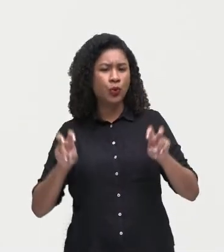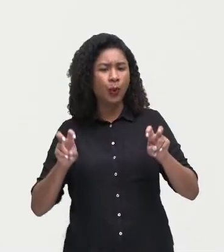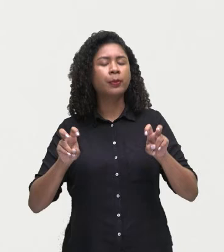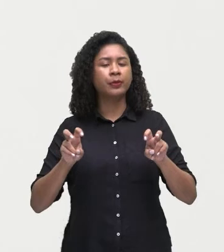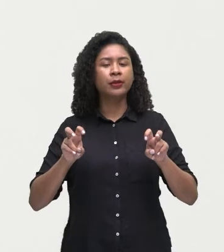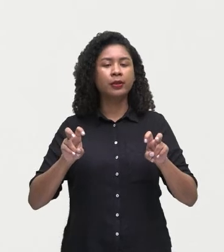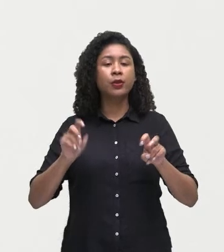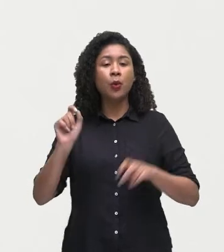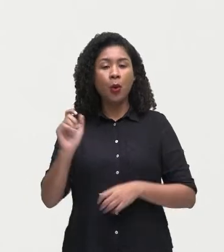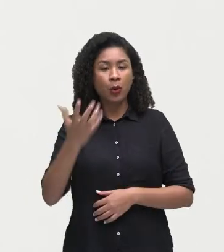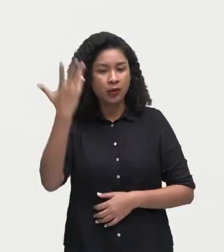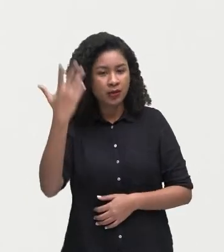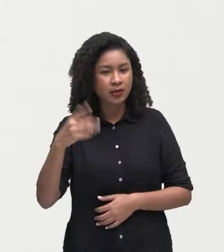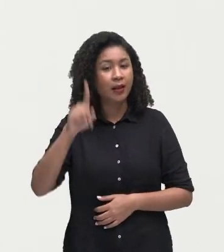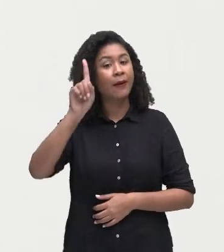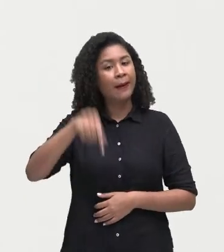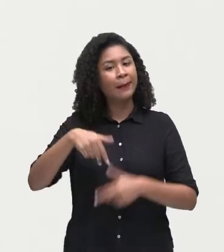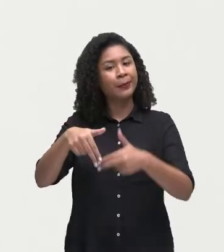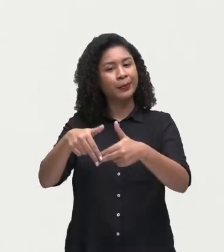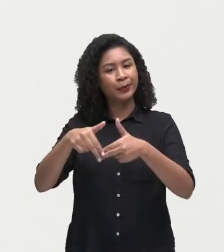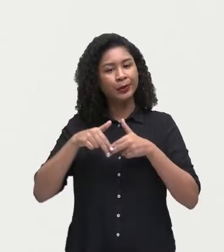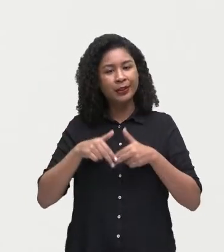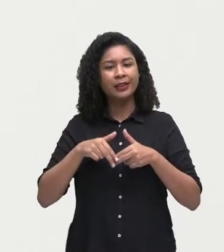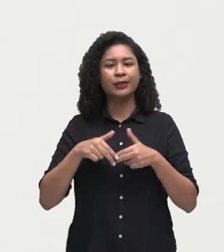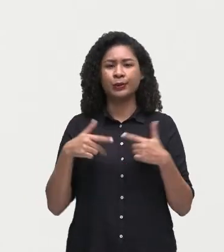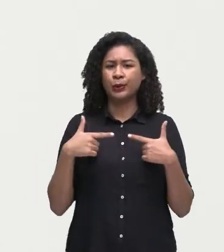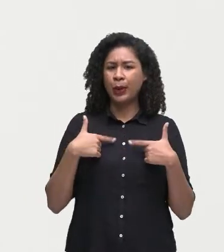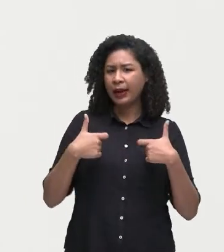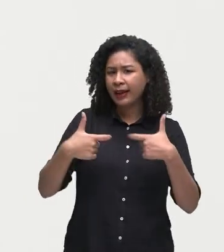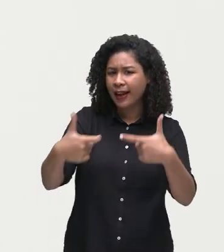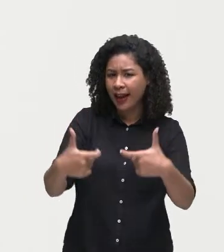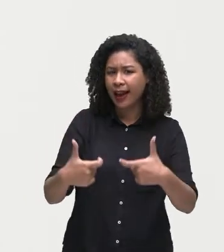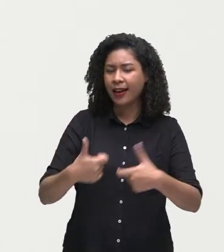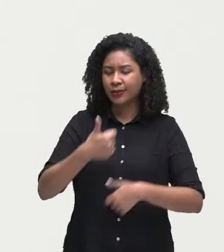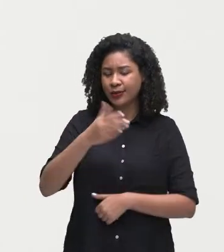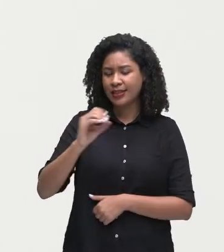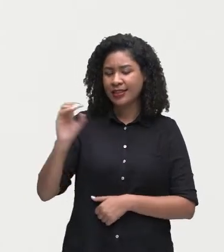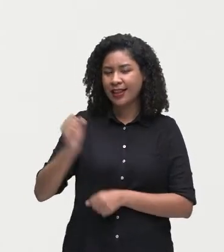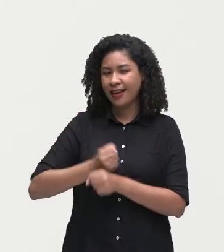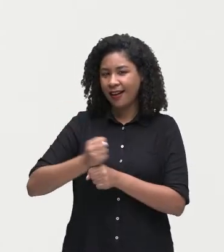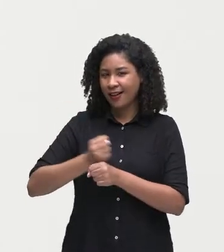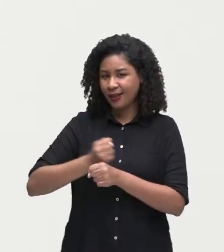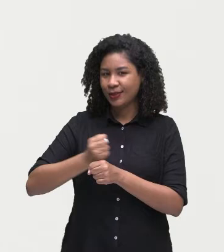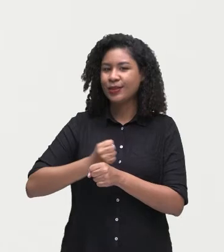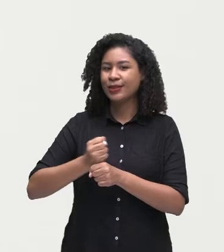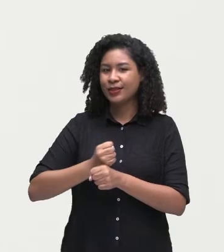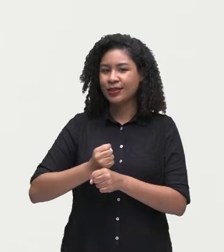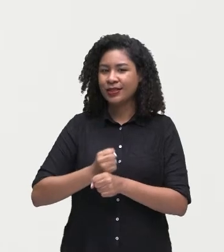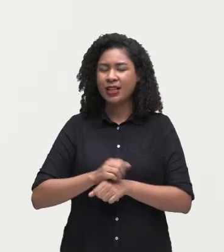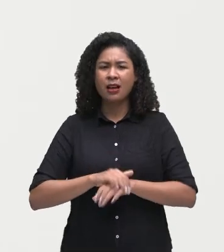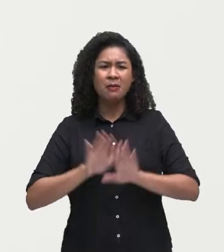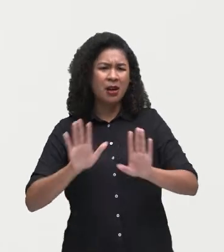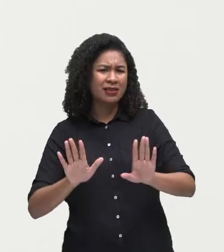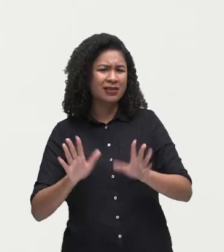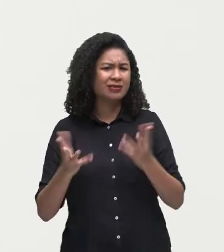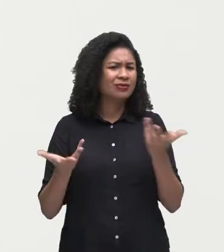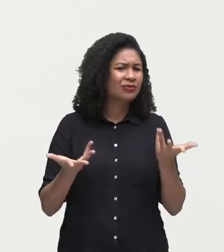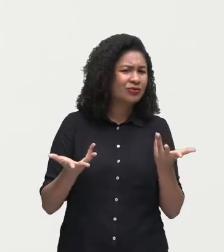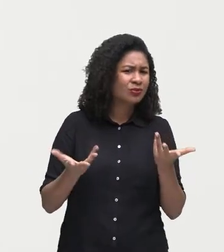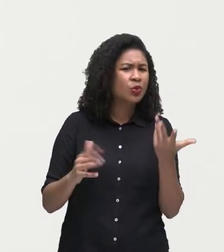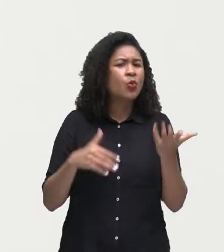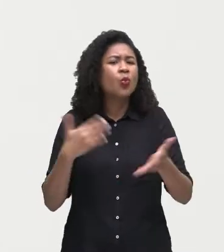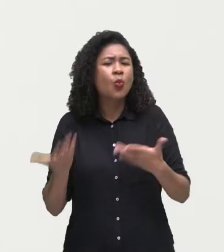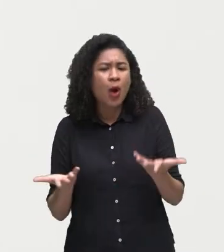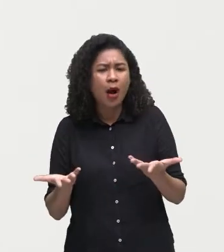Anos, revoltas camponesas. Será que houve enfraquecimento do Exército Nacional? Ou será que também foi fortalecimento das